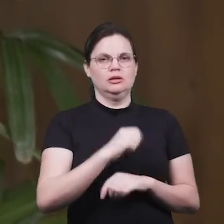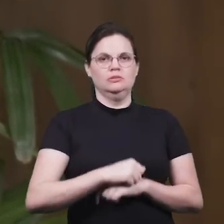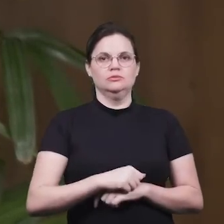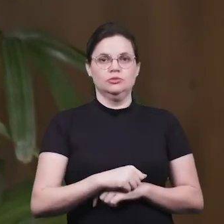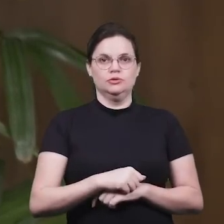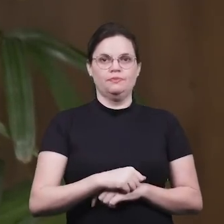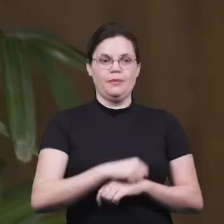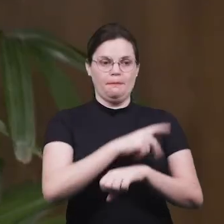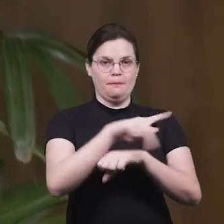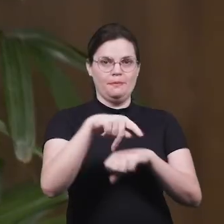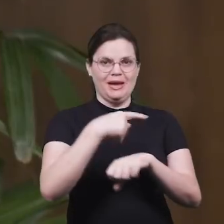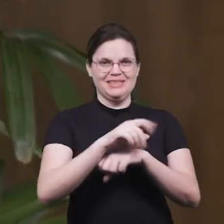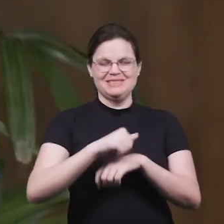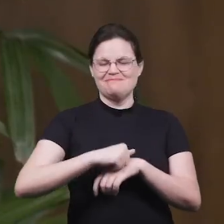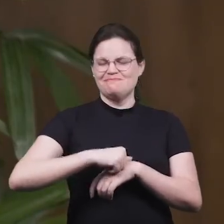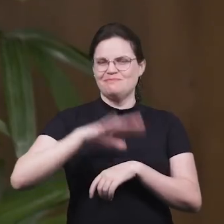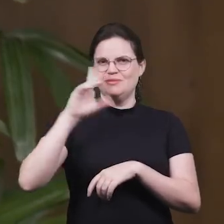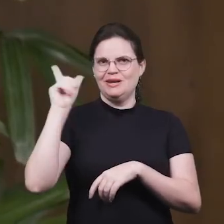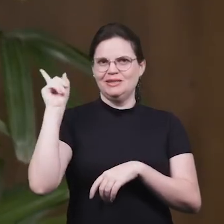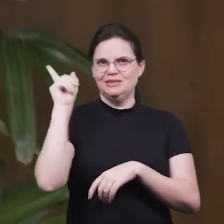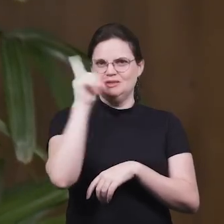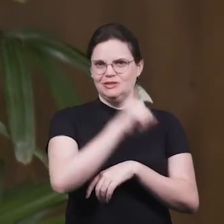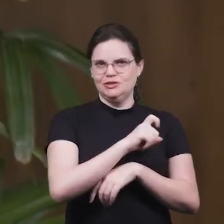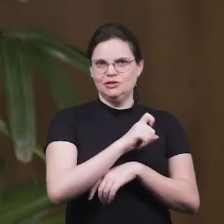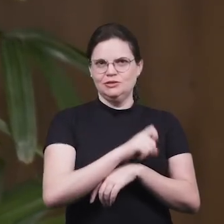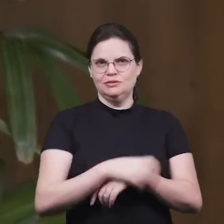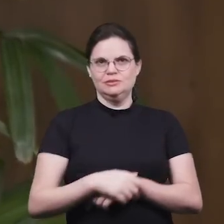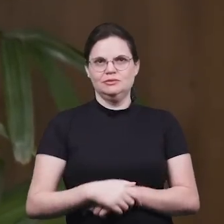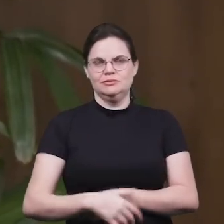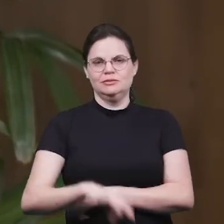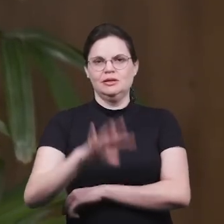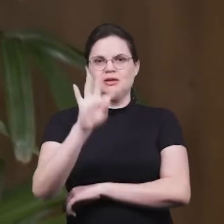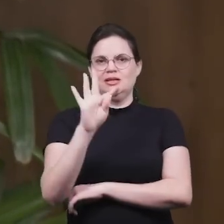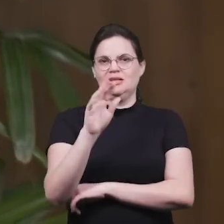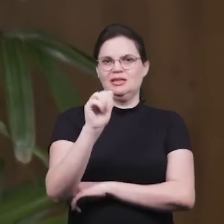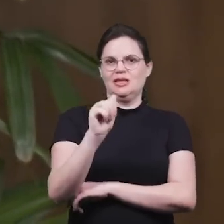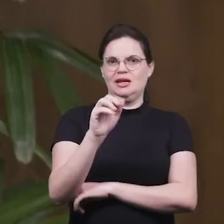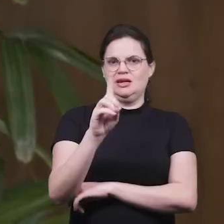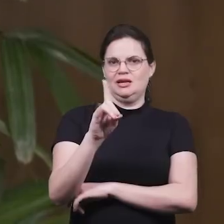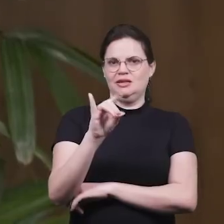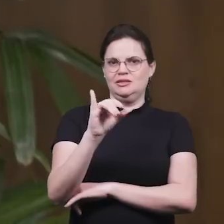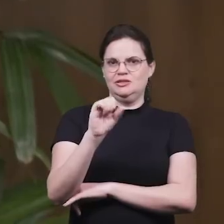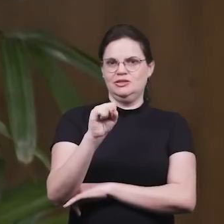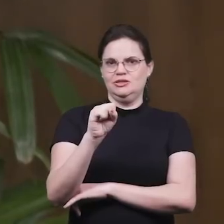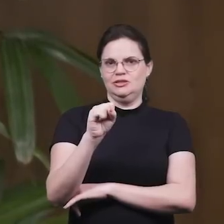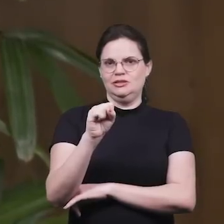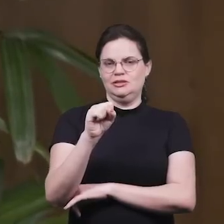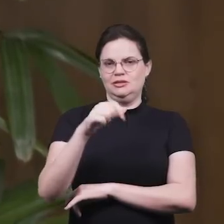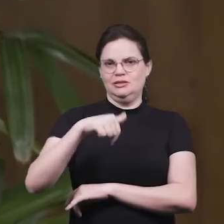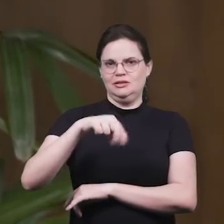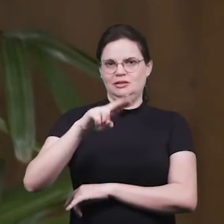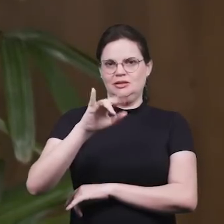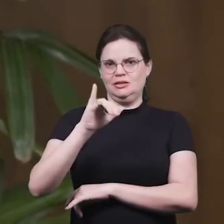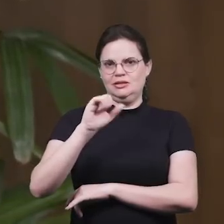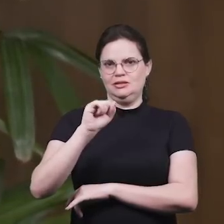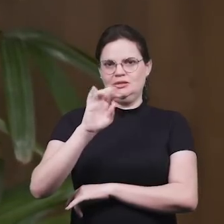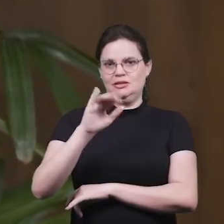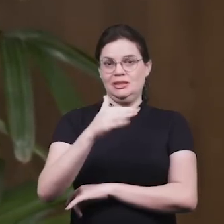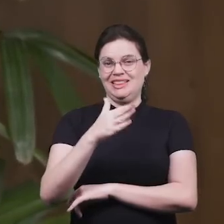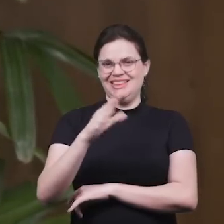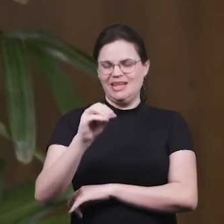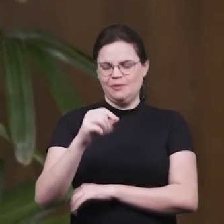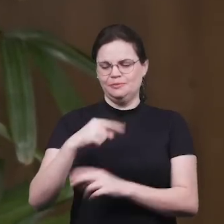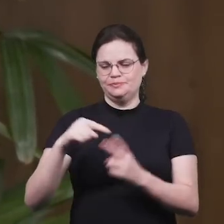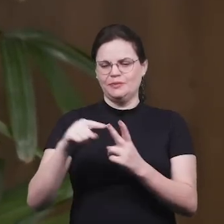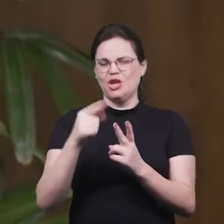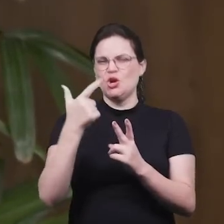fechados, que é Turcomenistão e Tajiquistão, onde realmente a resistência